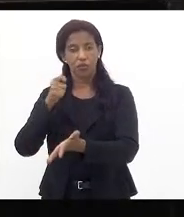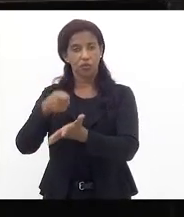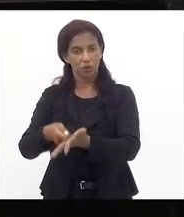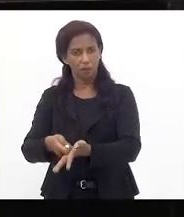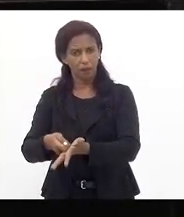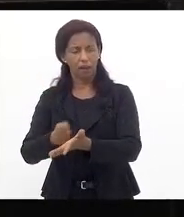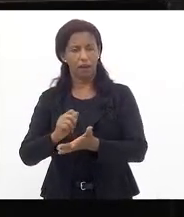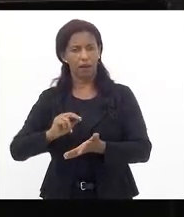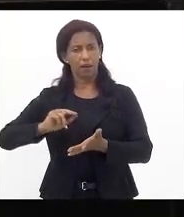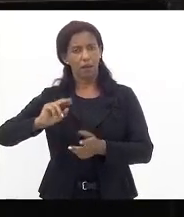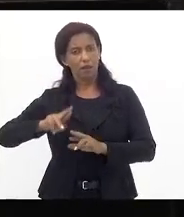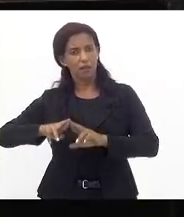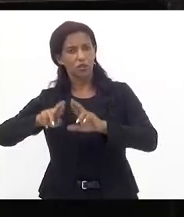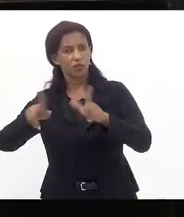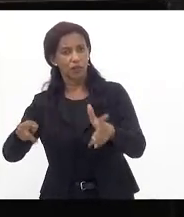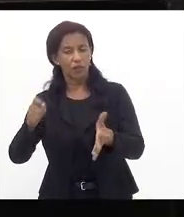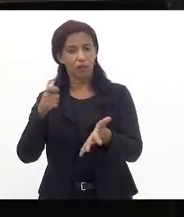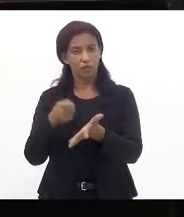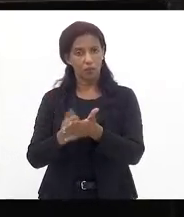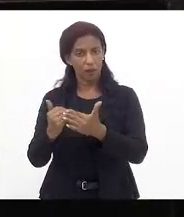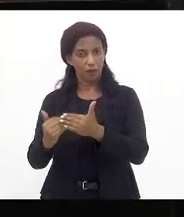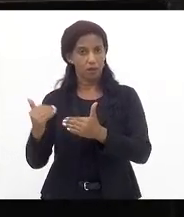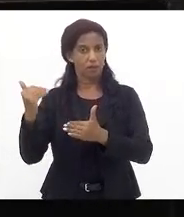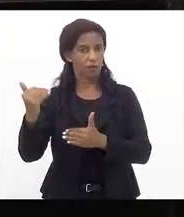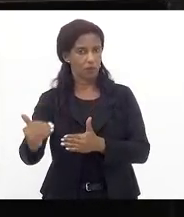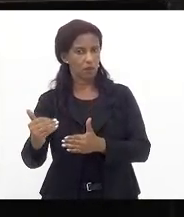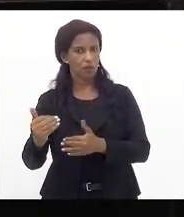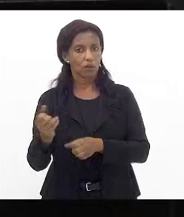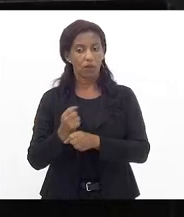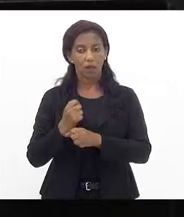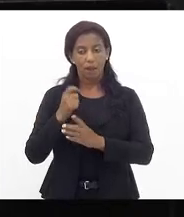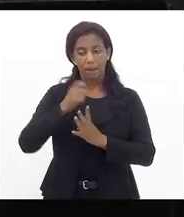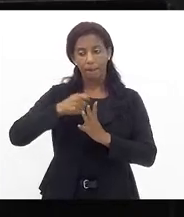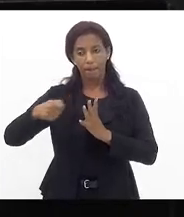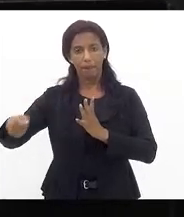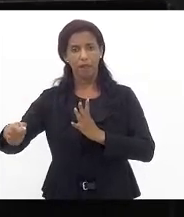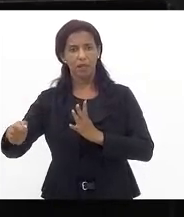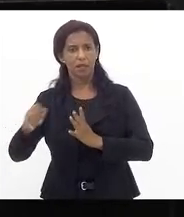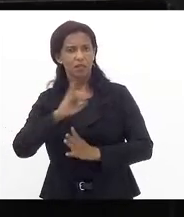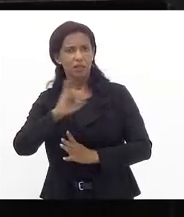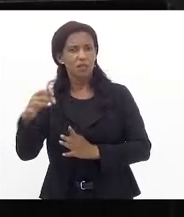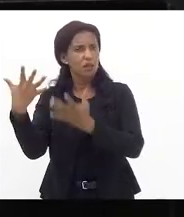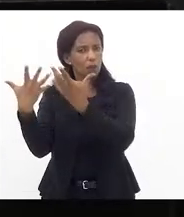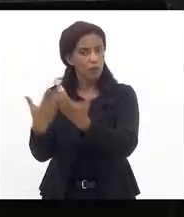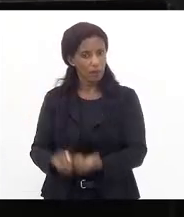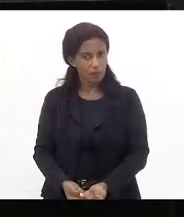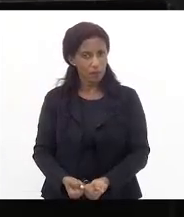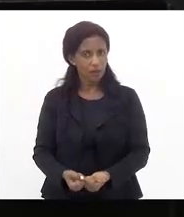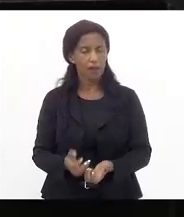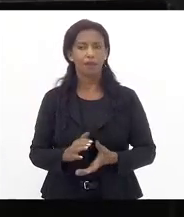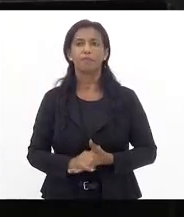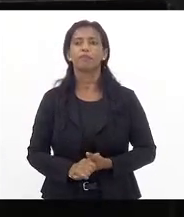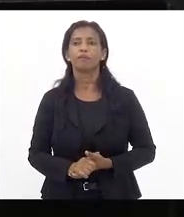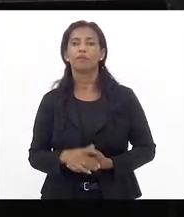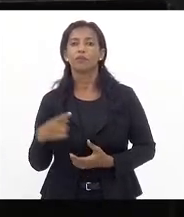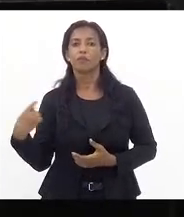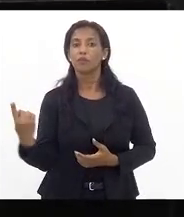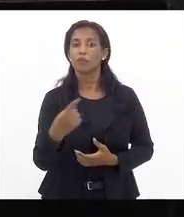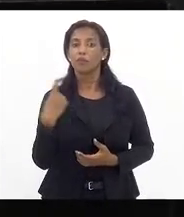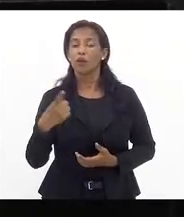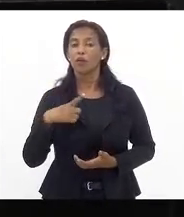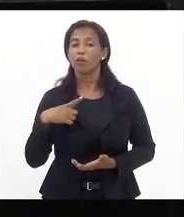a reposição, de pagar o aumento, daqui a alguns meses, se nós não fizermos a adesão do regime de recuperação fiscal, nós